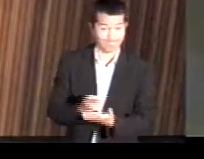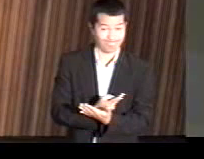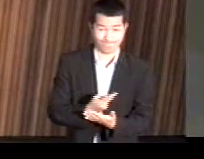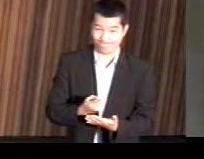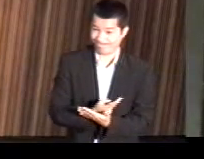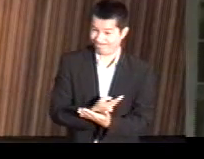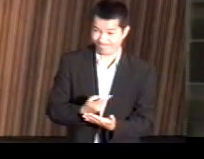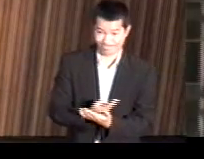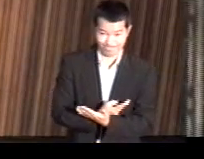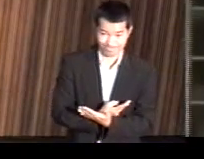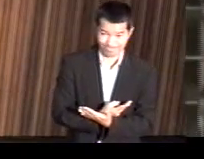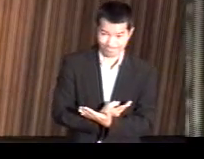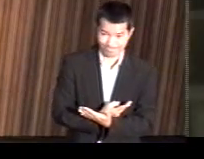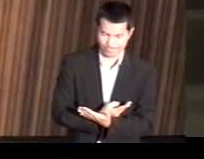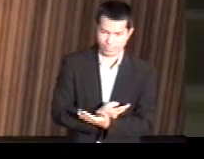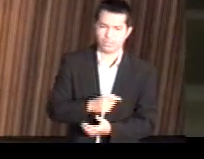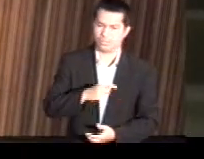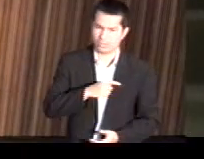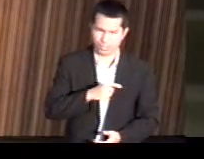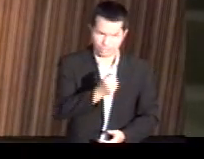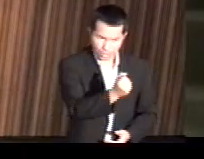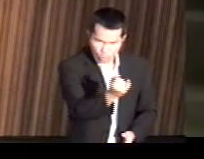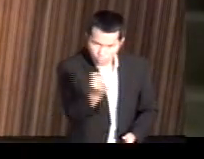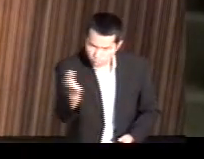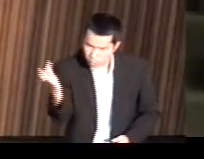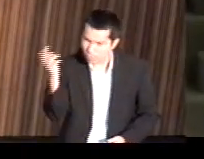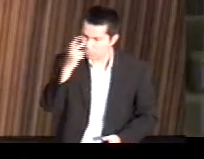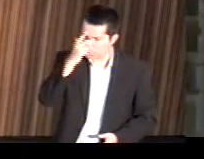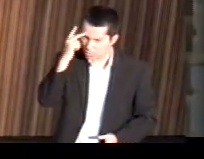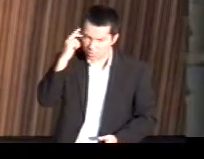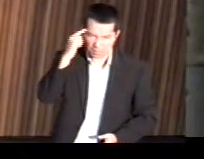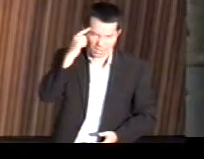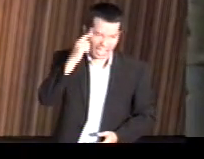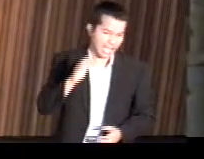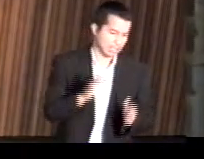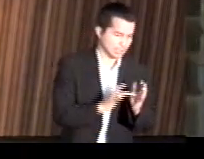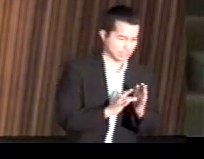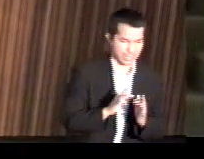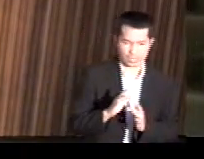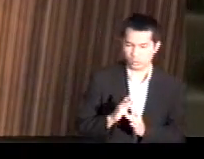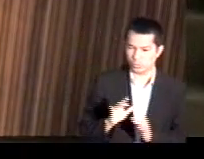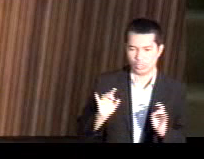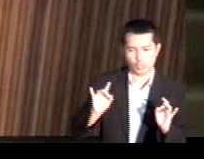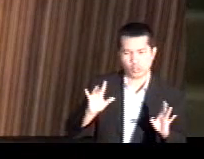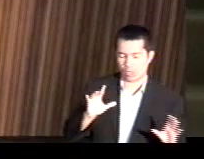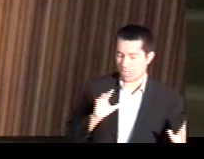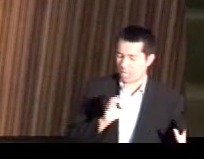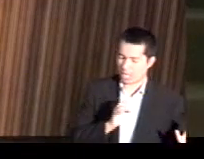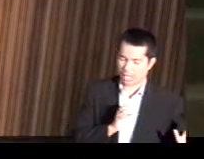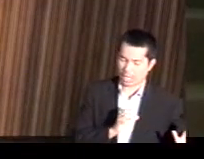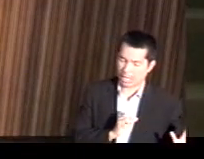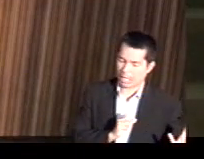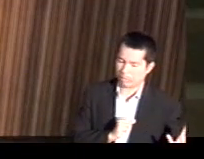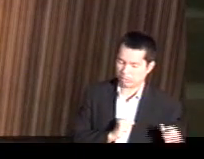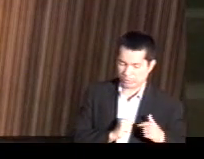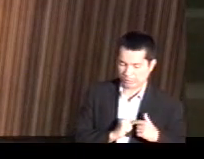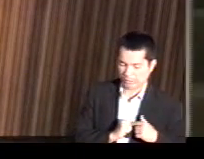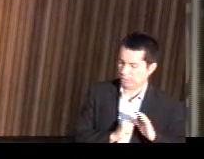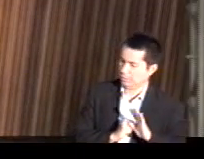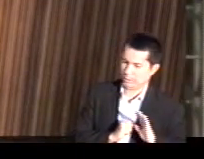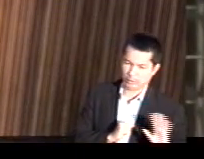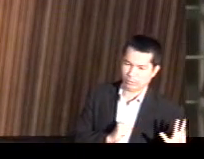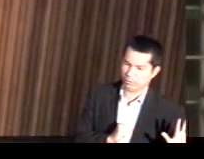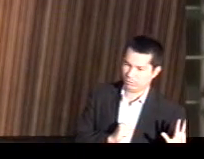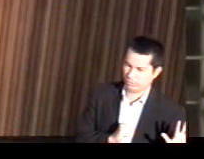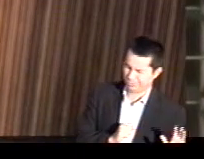Há muita gente que só vê Jesus como aquele que nunca vai ser capaz de julgar,